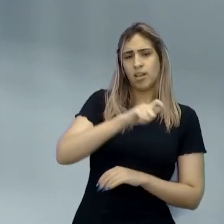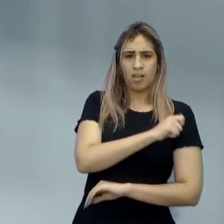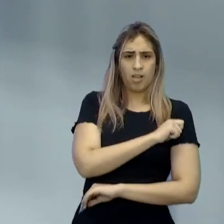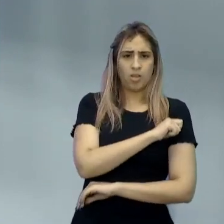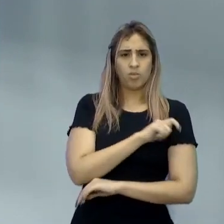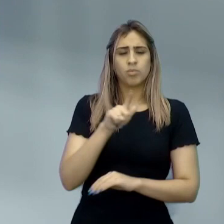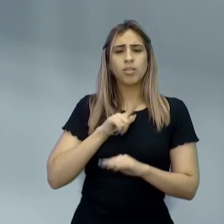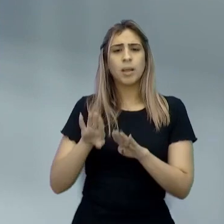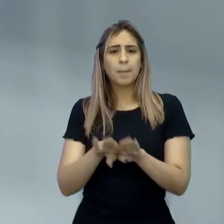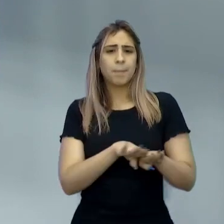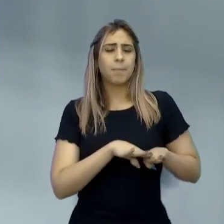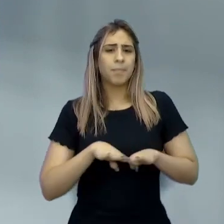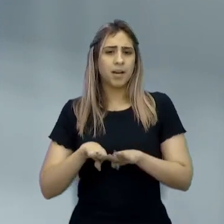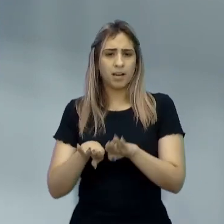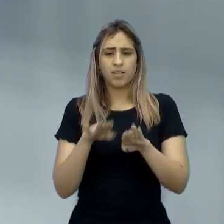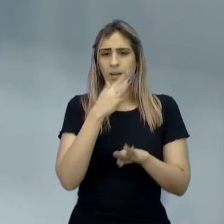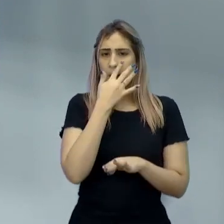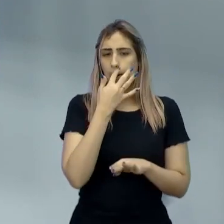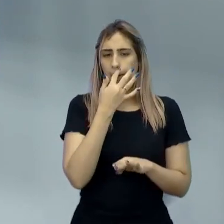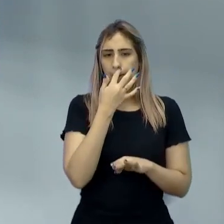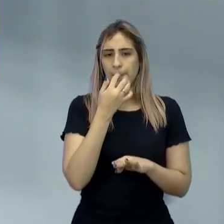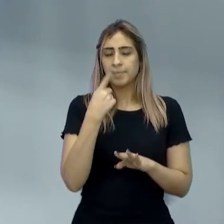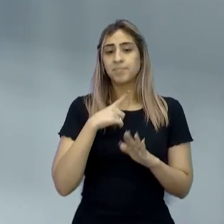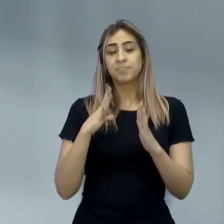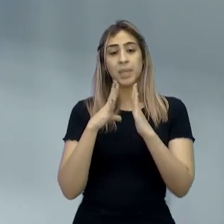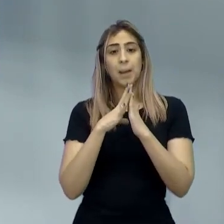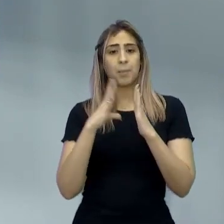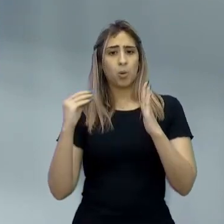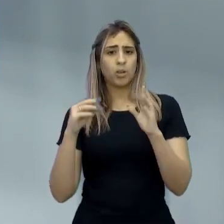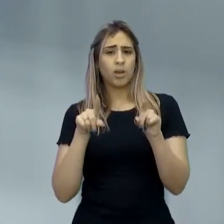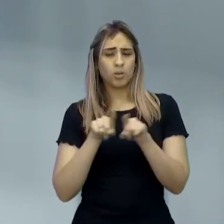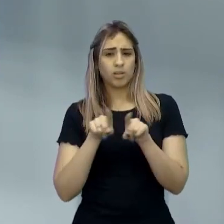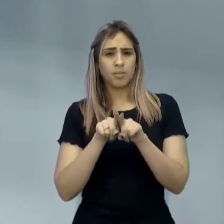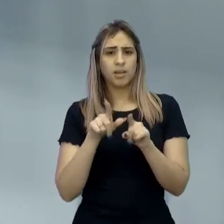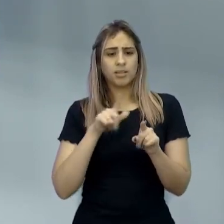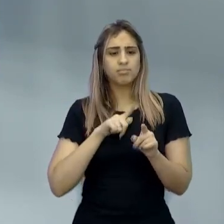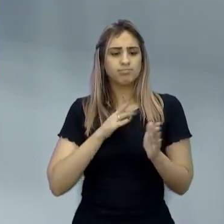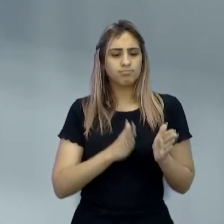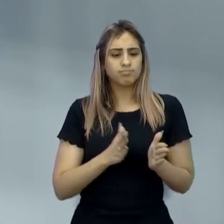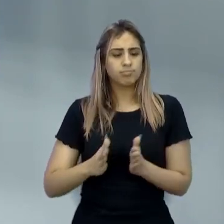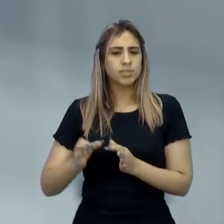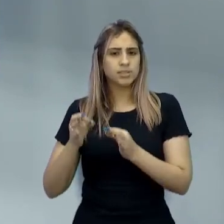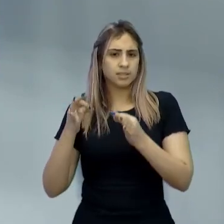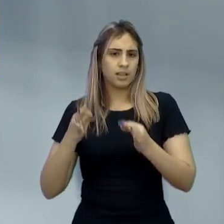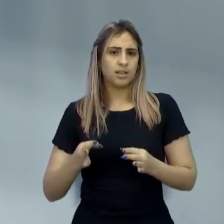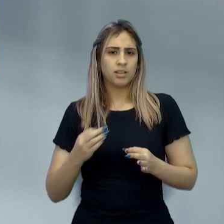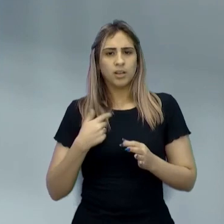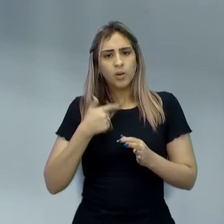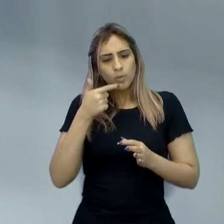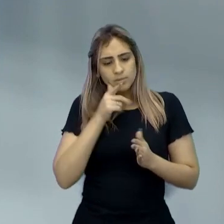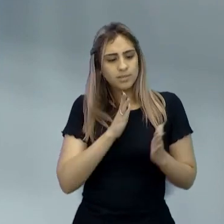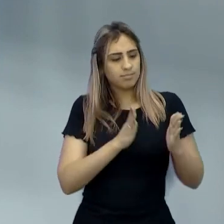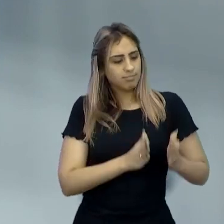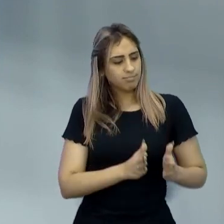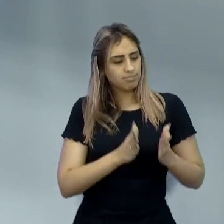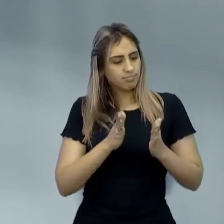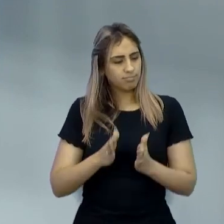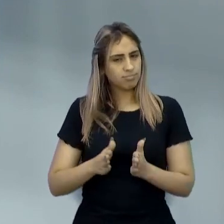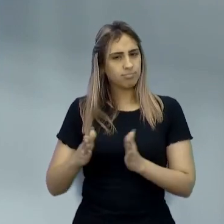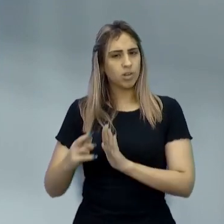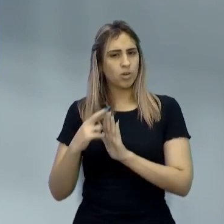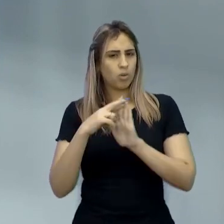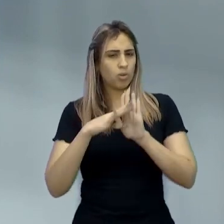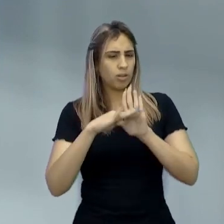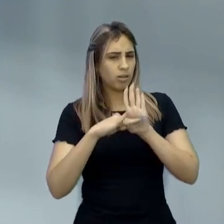padrão, elas têm determinados modelos, né, que seguem, e aí se a gente conseguir seguir, né, esse roteirinho,